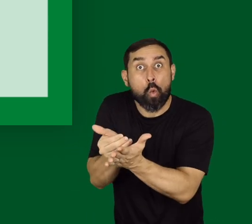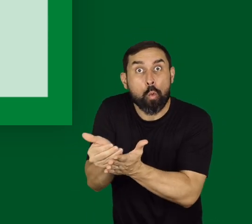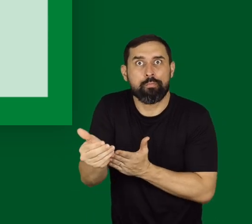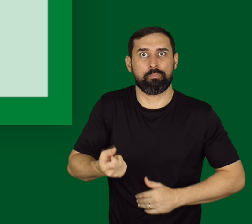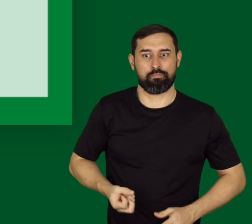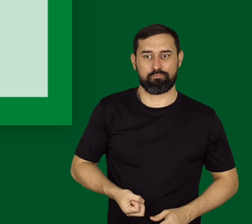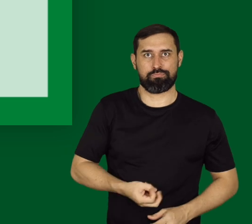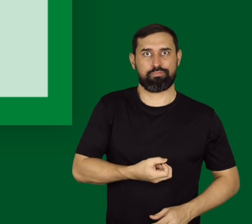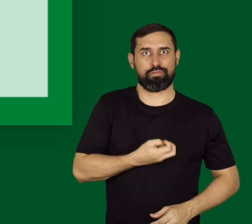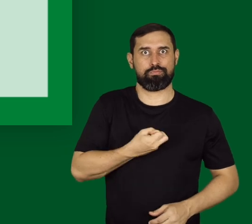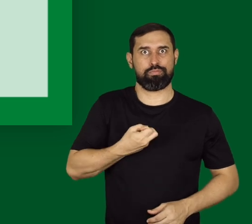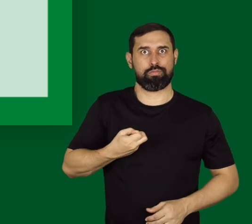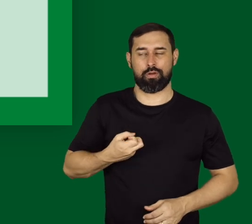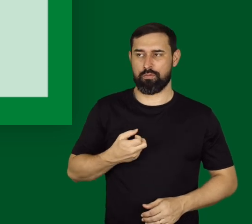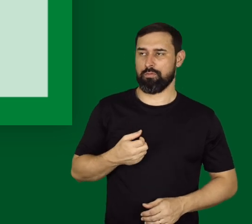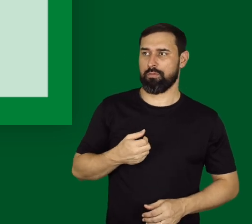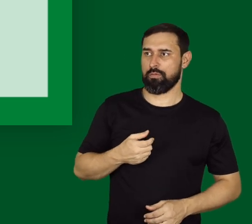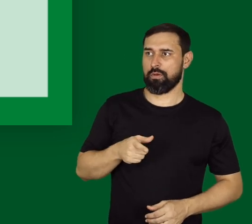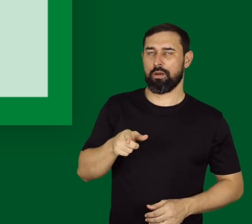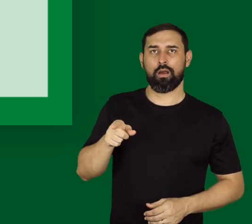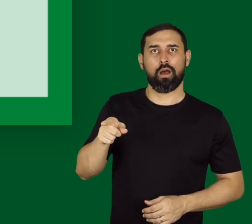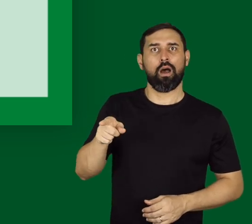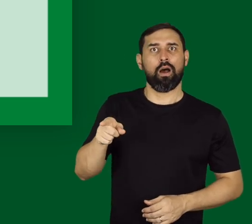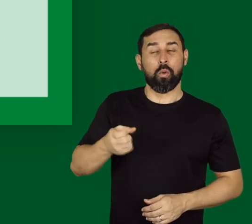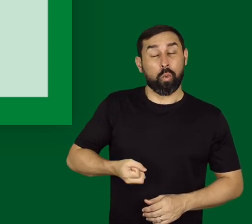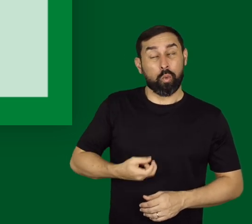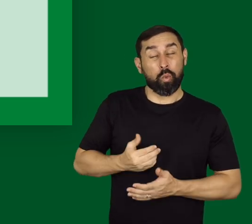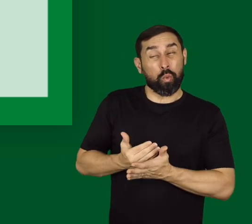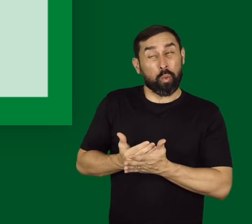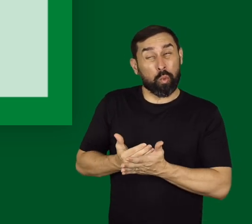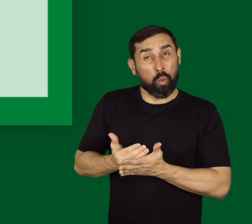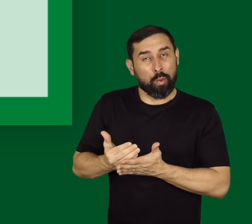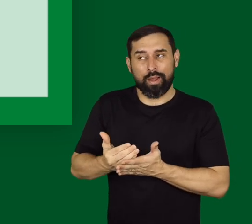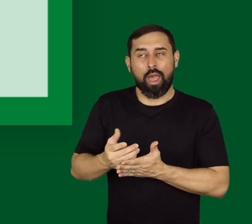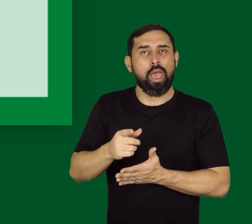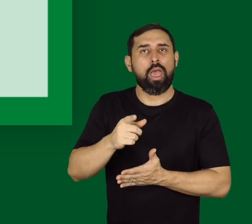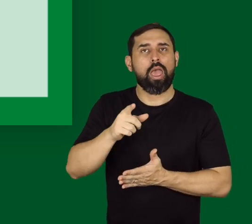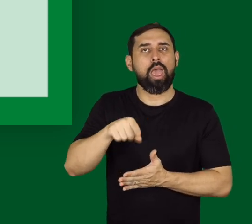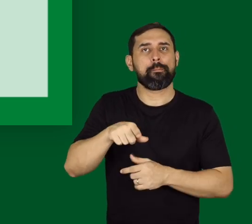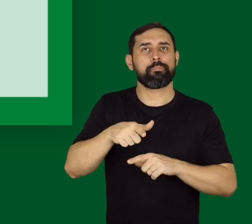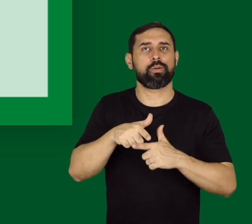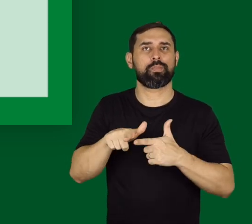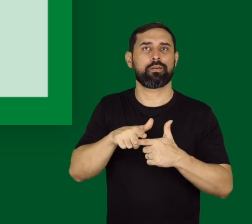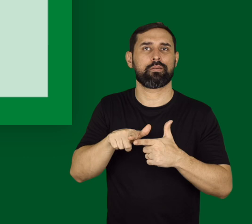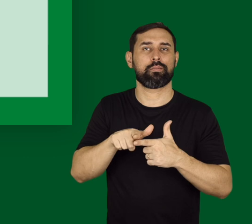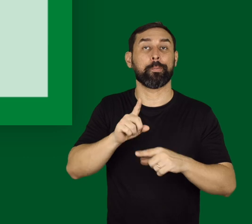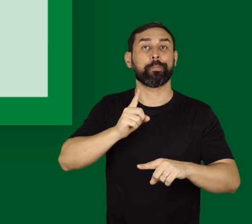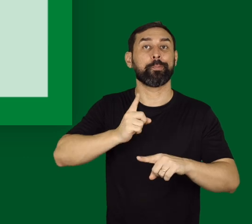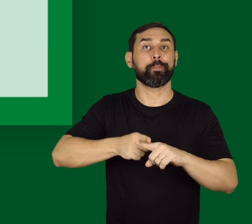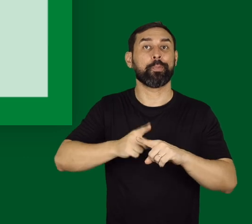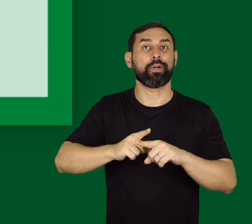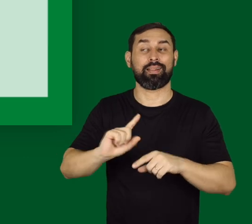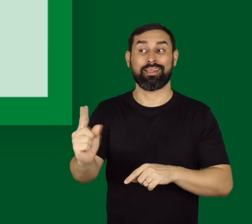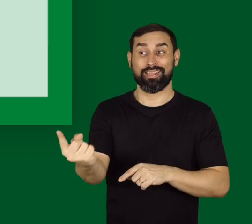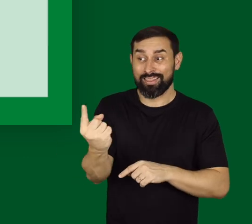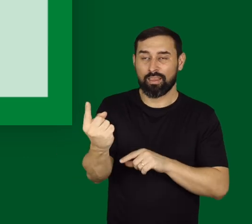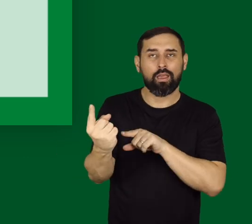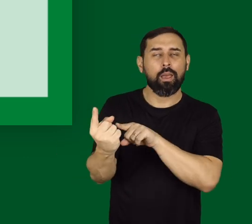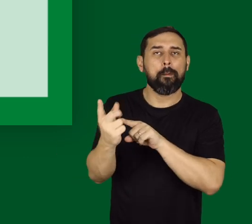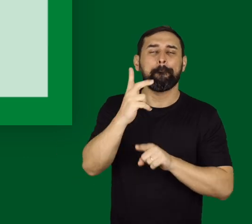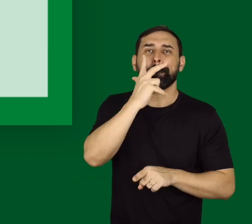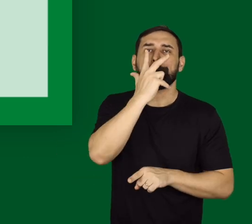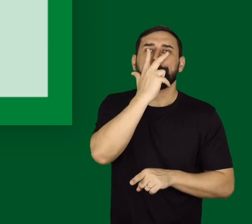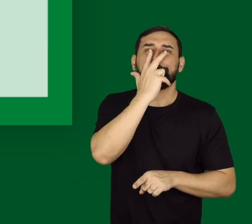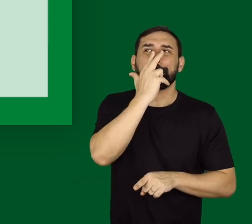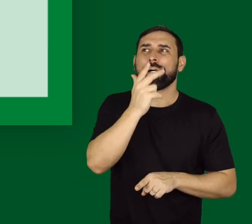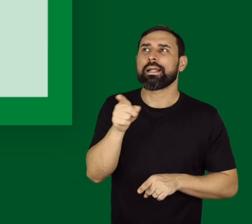do choque, ele geralmente é compensado, ou seja, ela ainda não está hipotenso e está na fase hiperdinâmica do choque. Esse é o grande